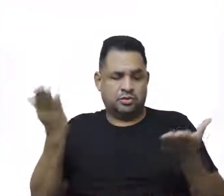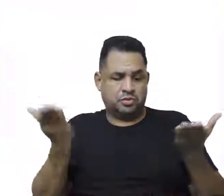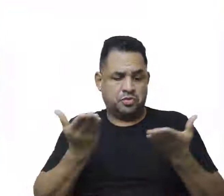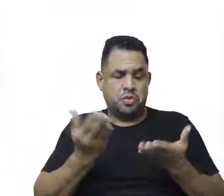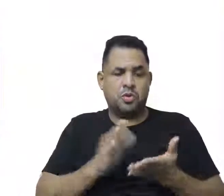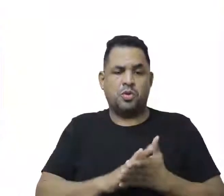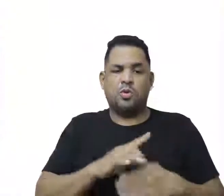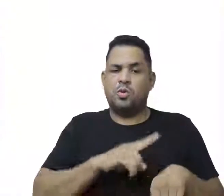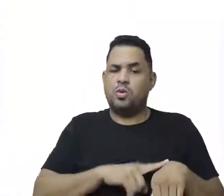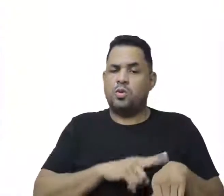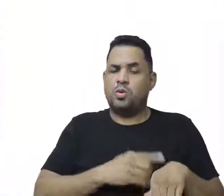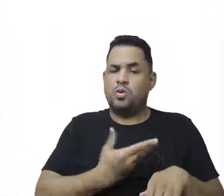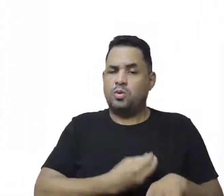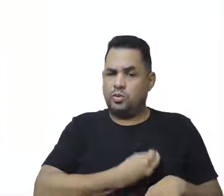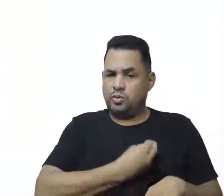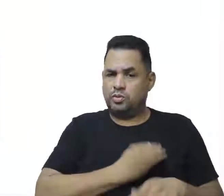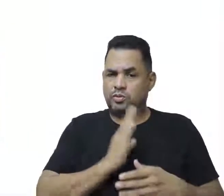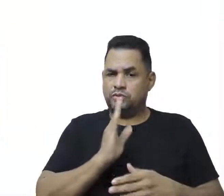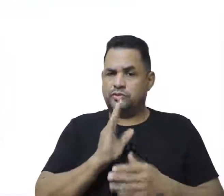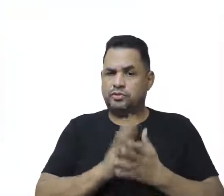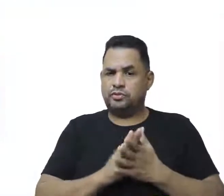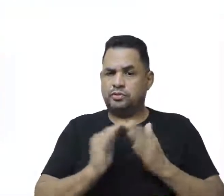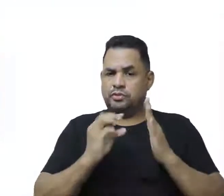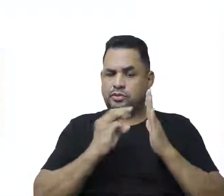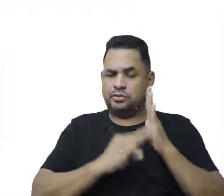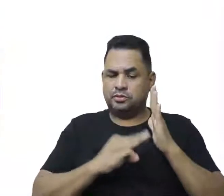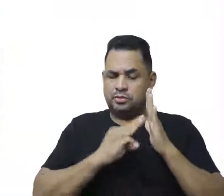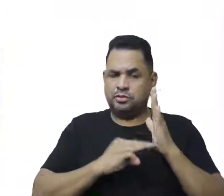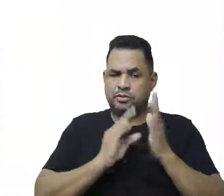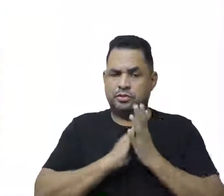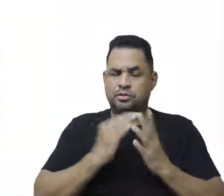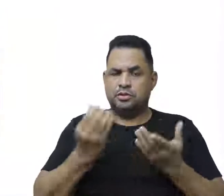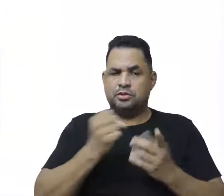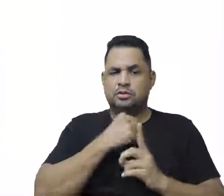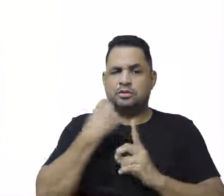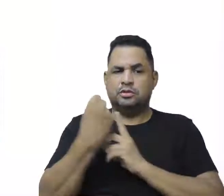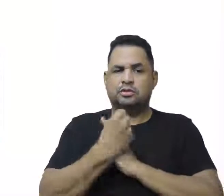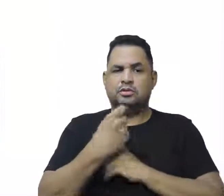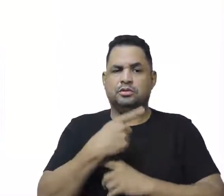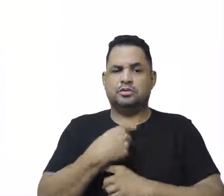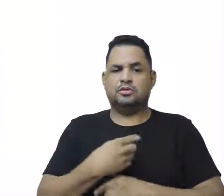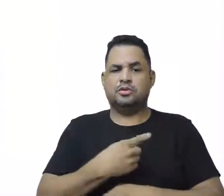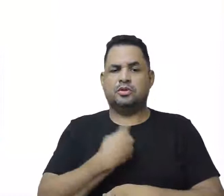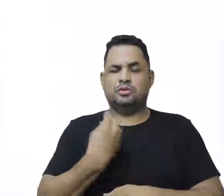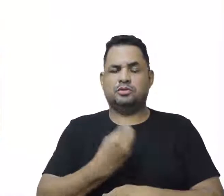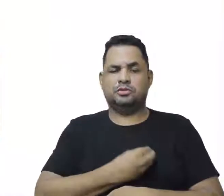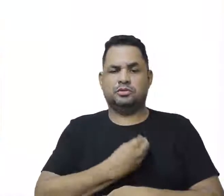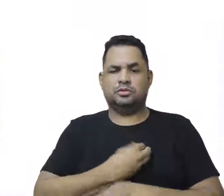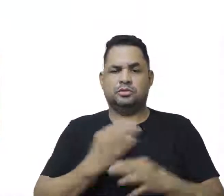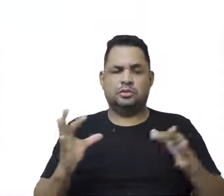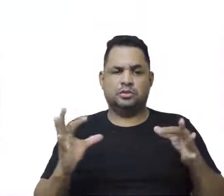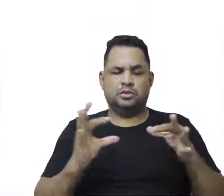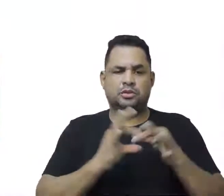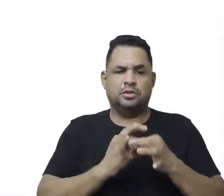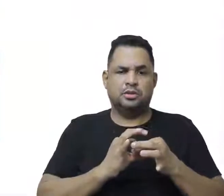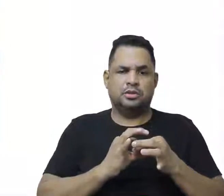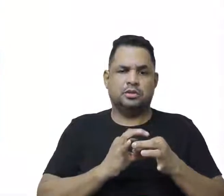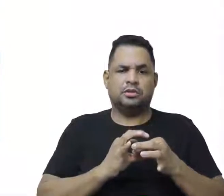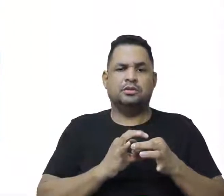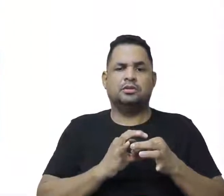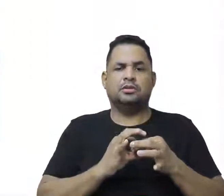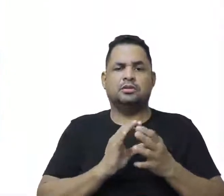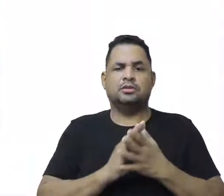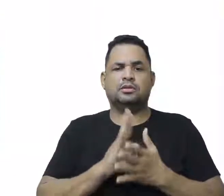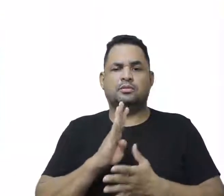a cirurgia ele já viu esse modelo de sociedade da qual a gente vive hoje ligada aí na